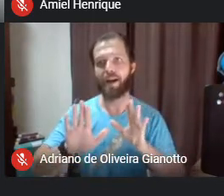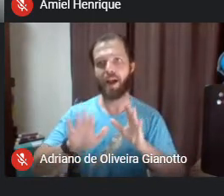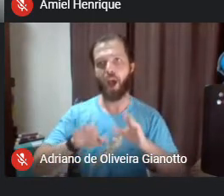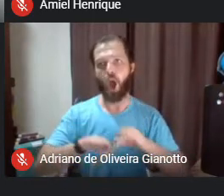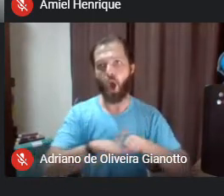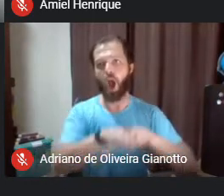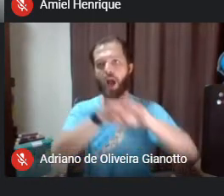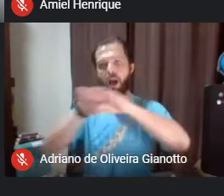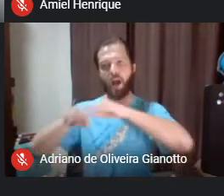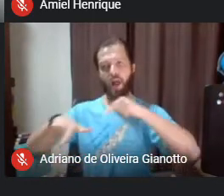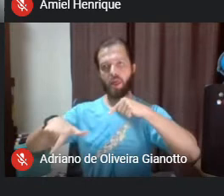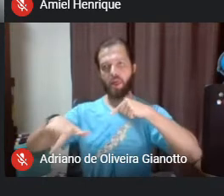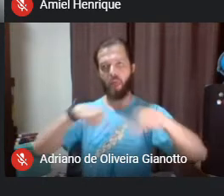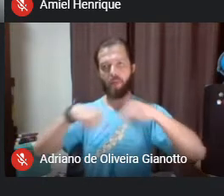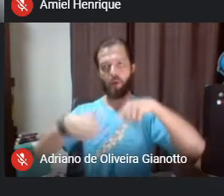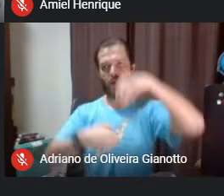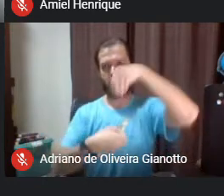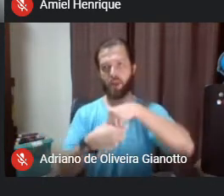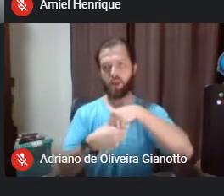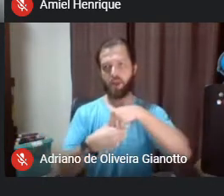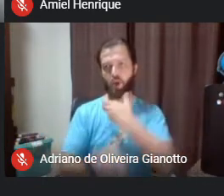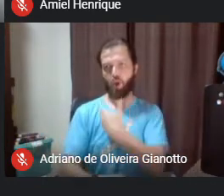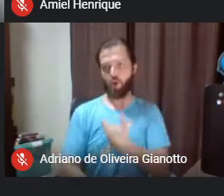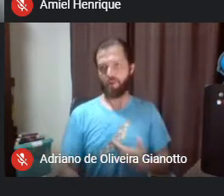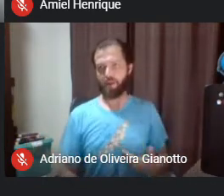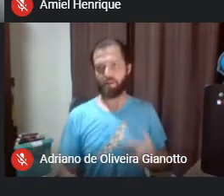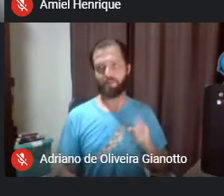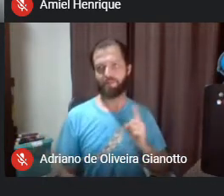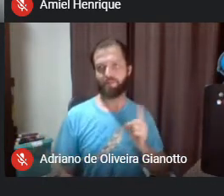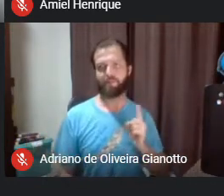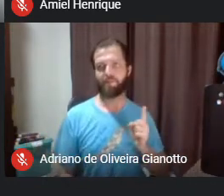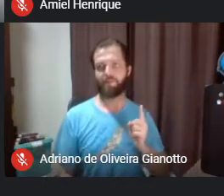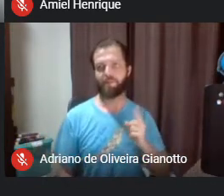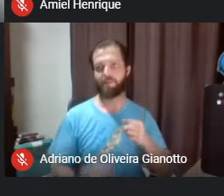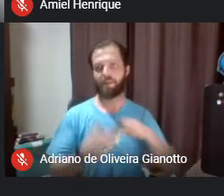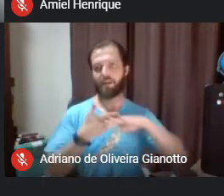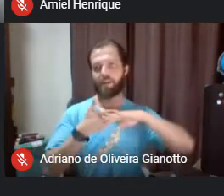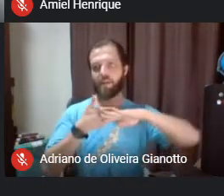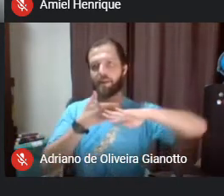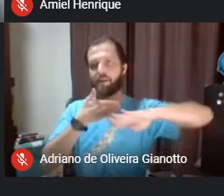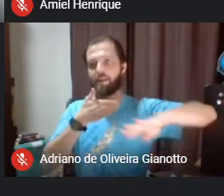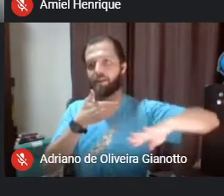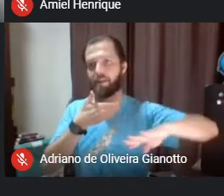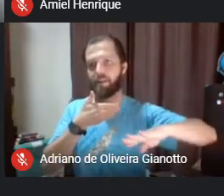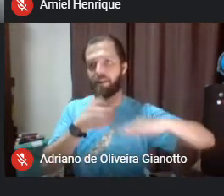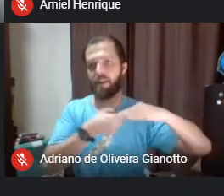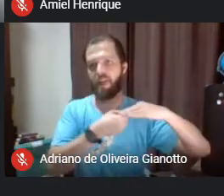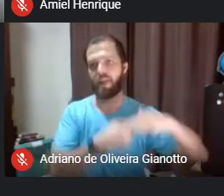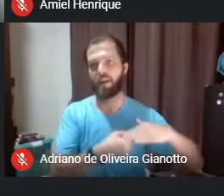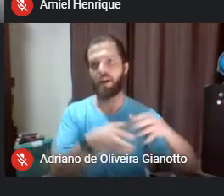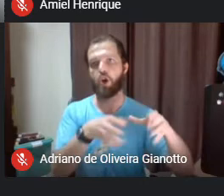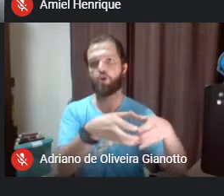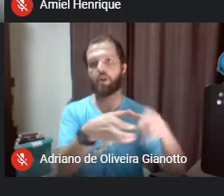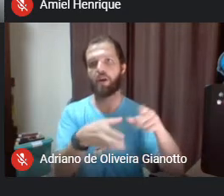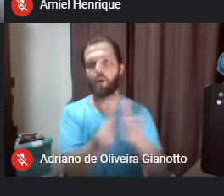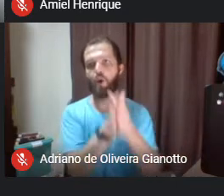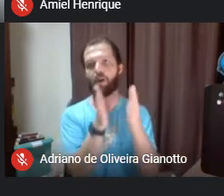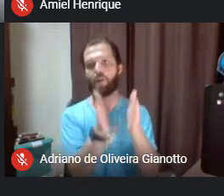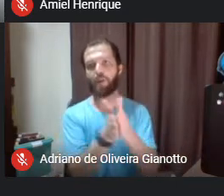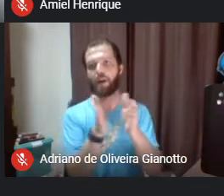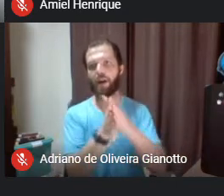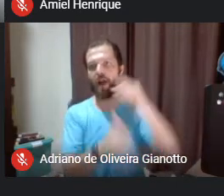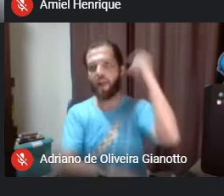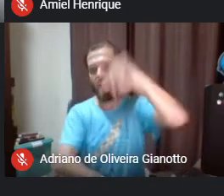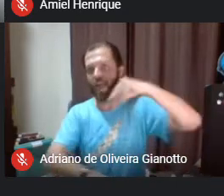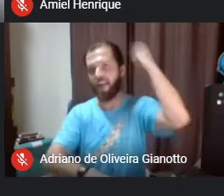desenhava, retratava o que a pessoa estava imaginando ali. Mas ele não era, enfim, ele não era tido como